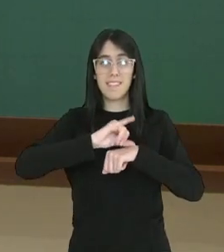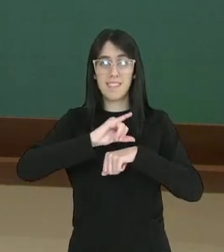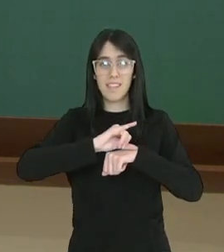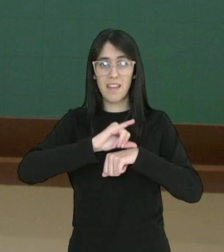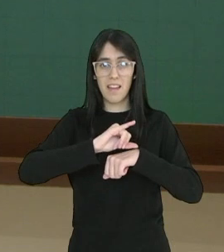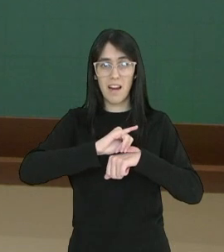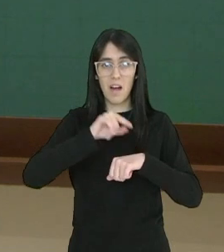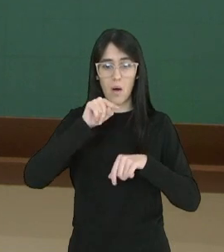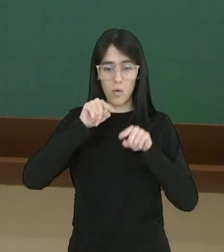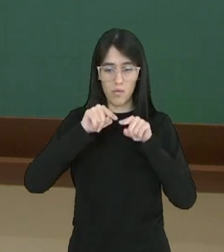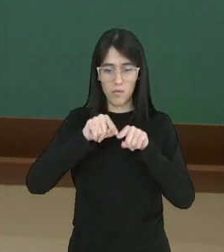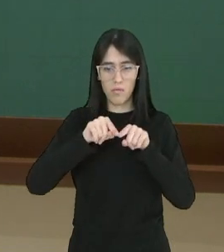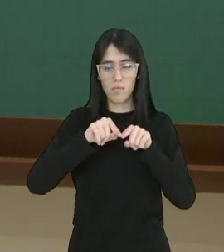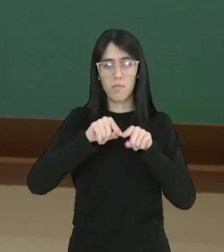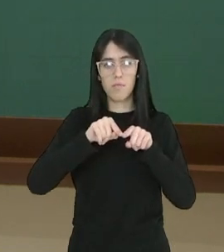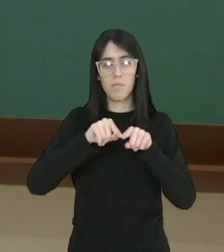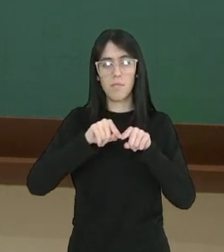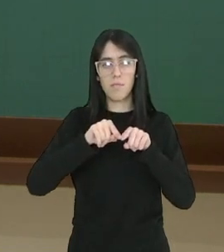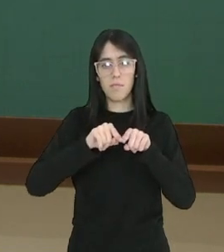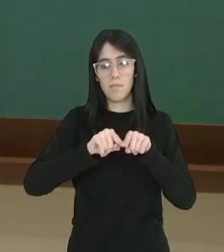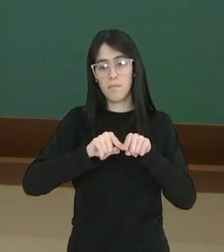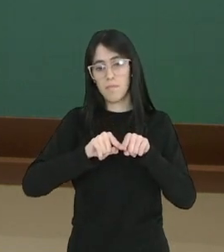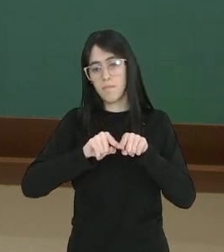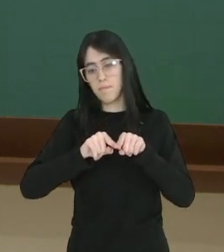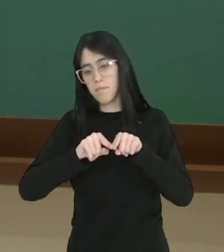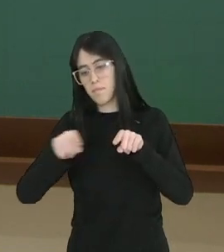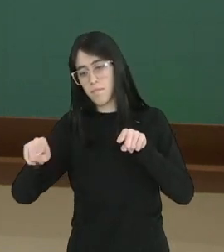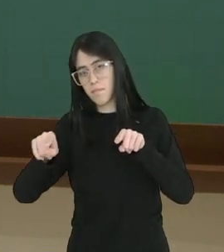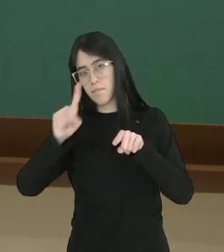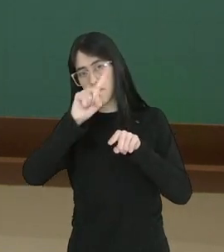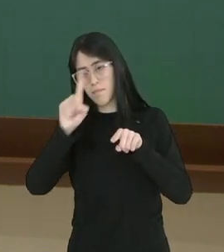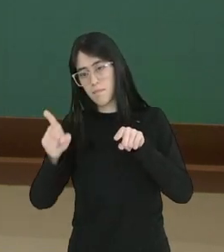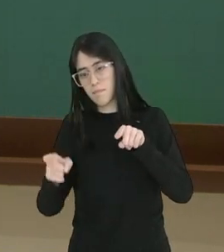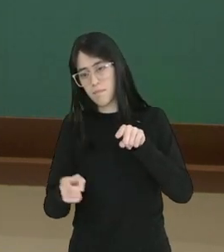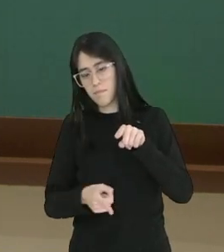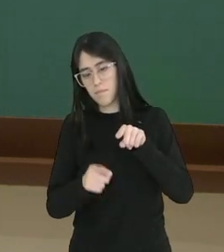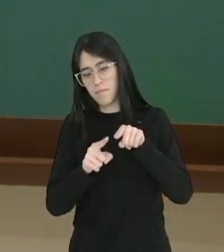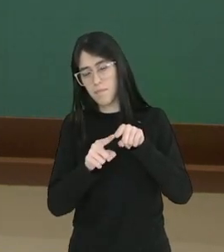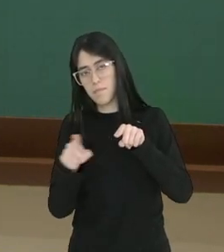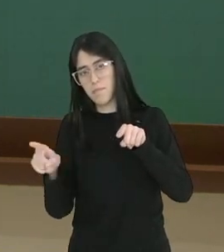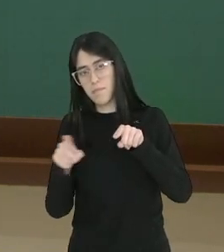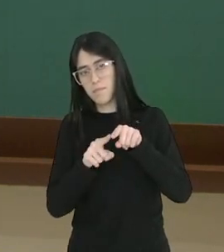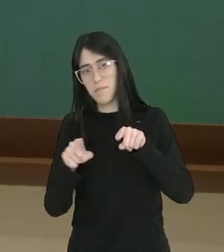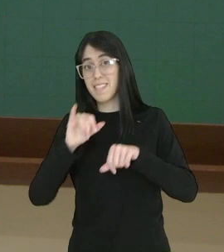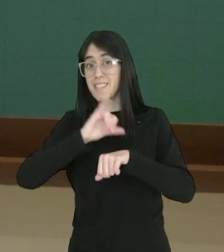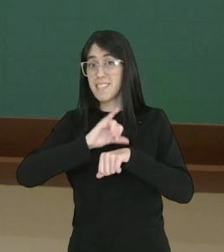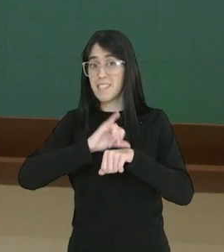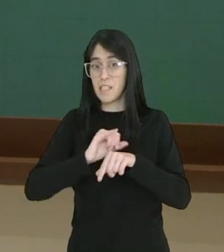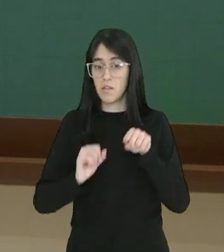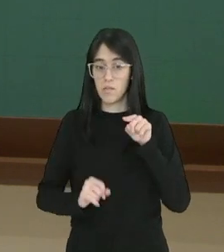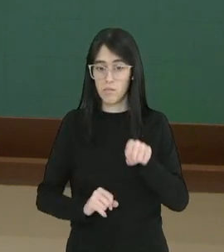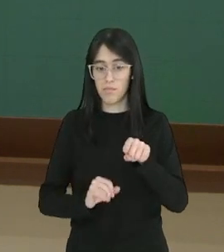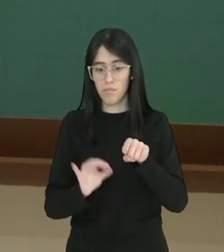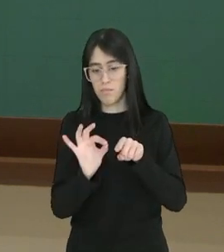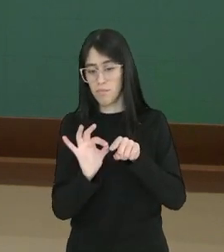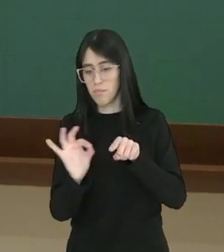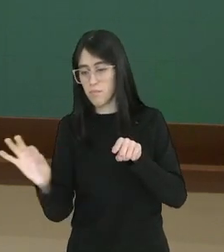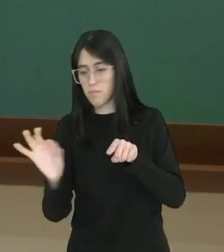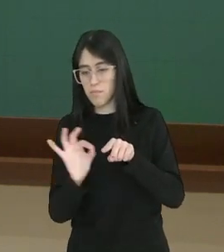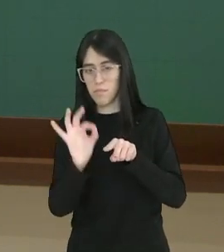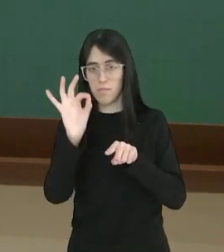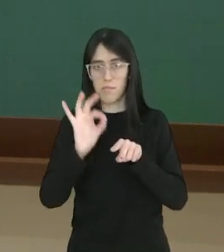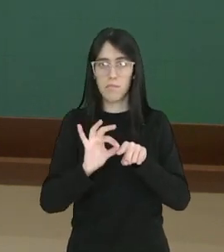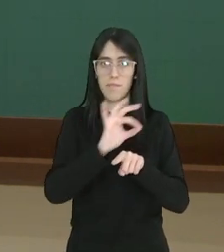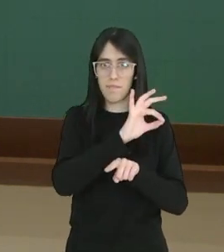da circunferência, olha o ponto central aqui, até qualquer extremidade da